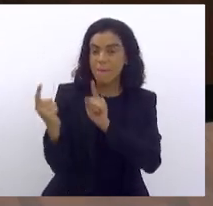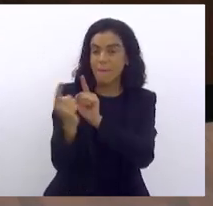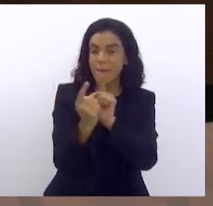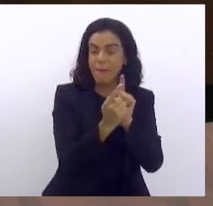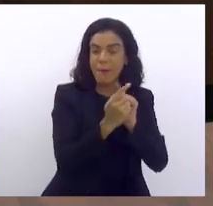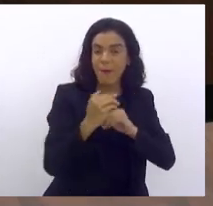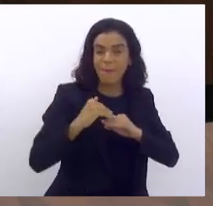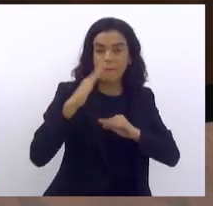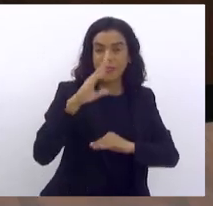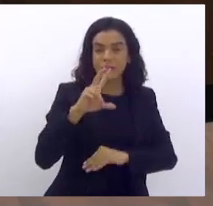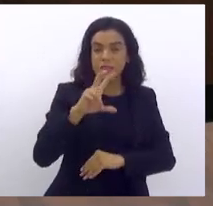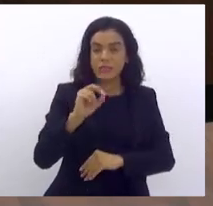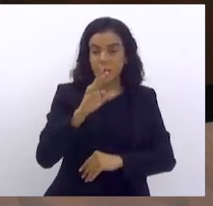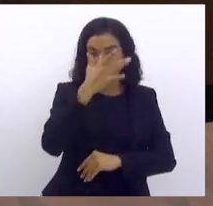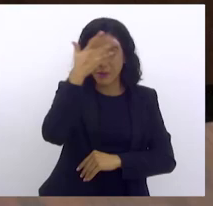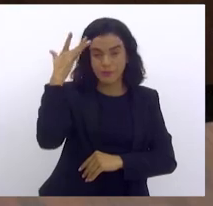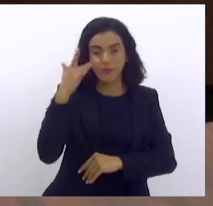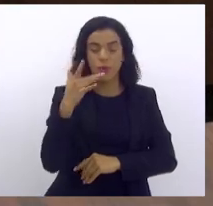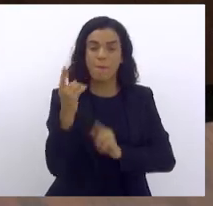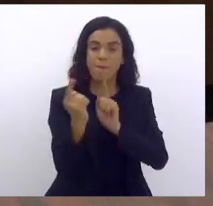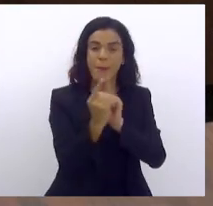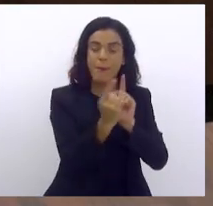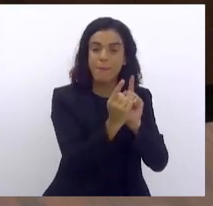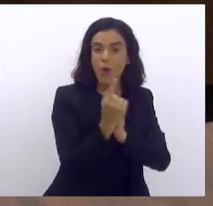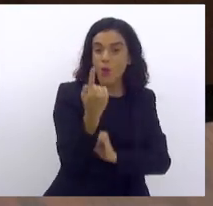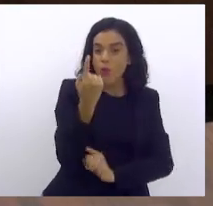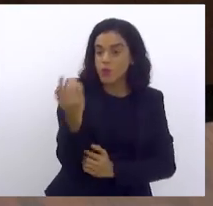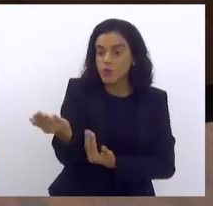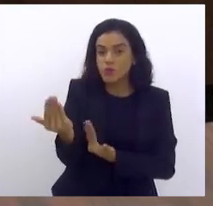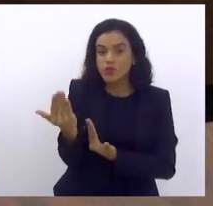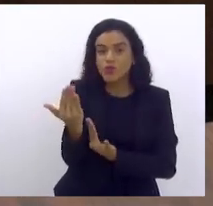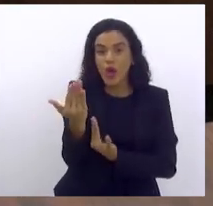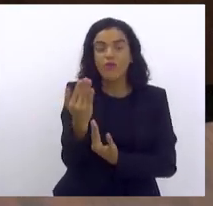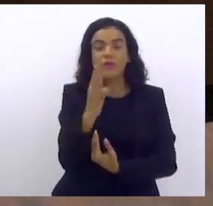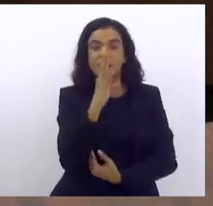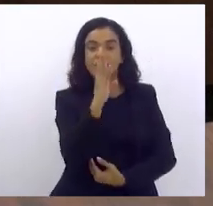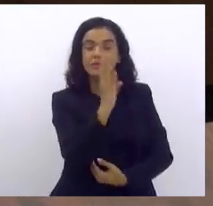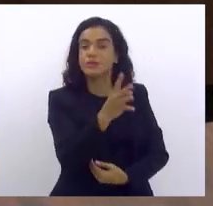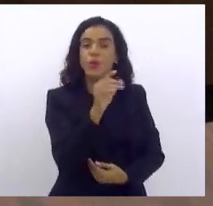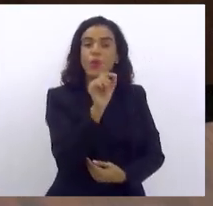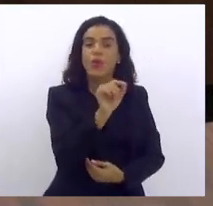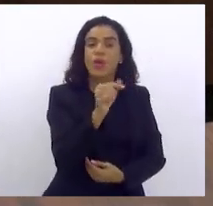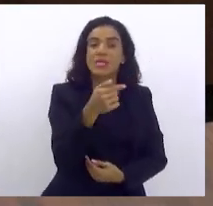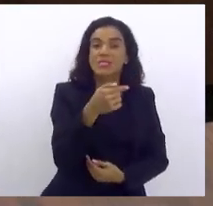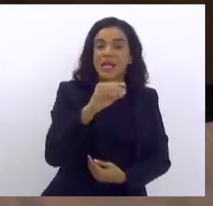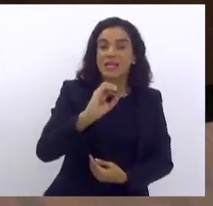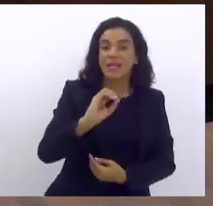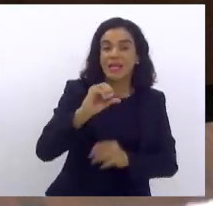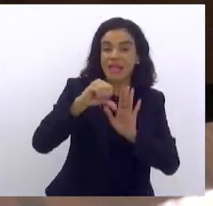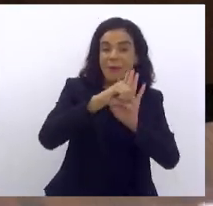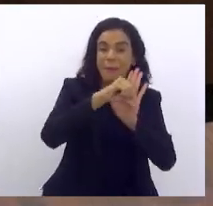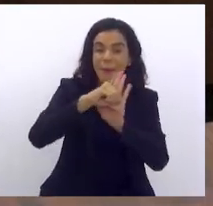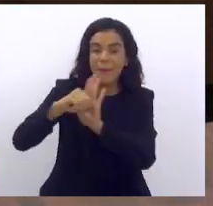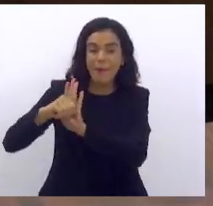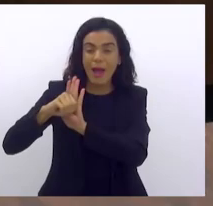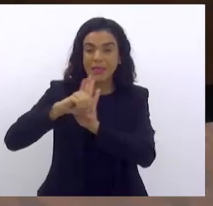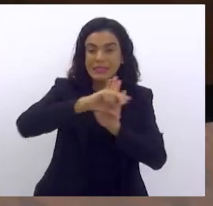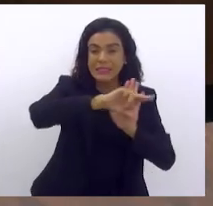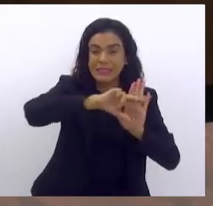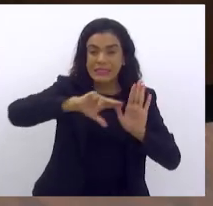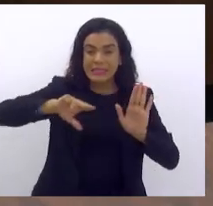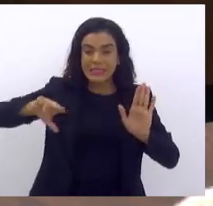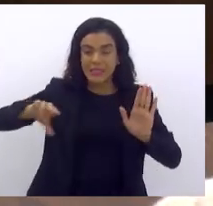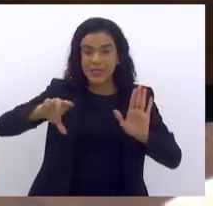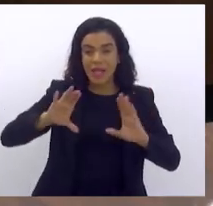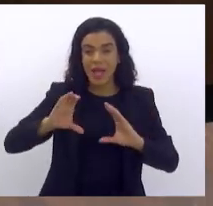tem um caso, inclusive, em especial, que o jovem está sendo acusado de 70 crimes diferentes. Tem um caso que a